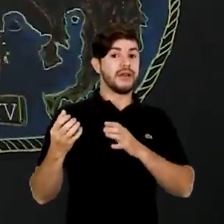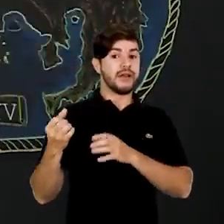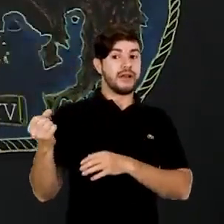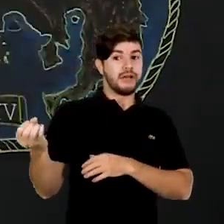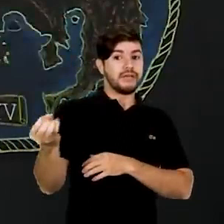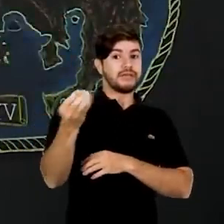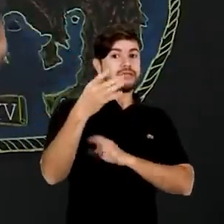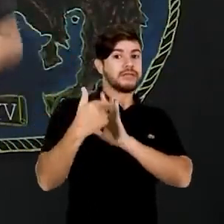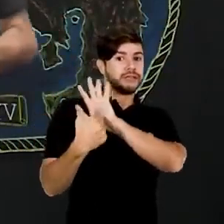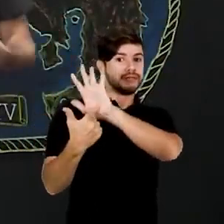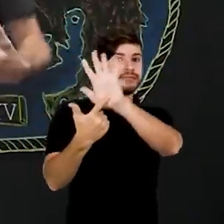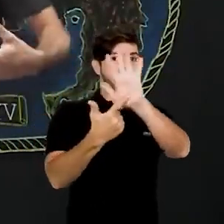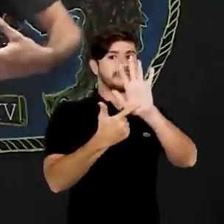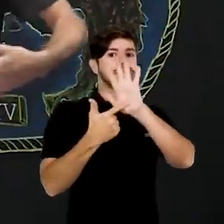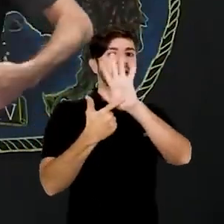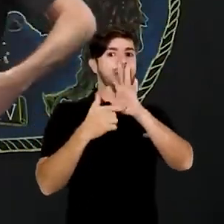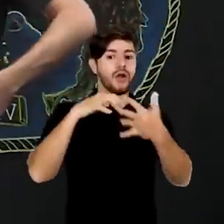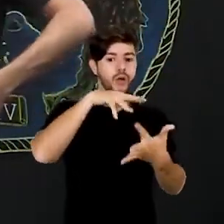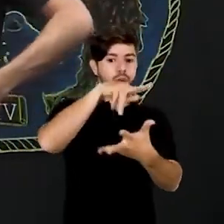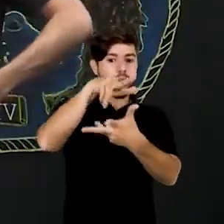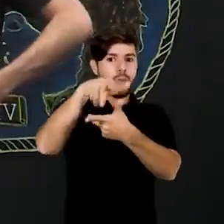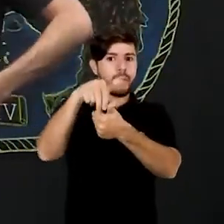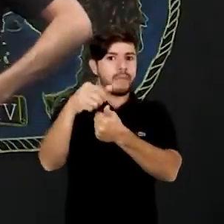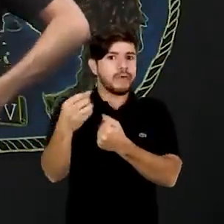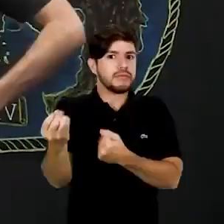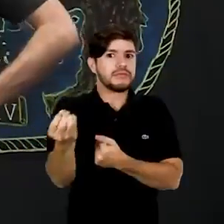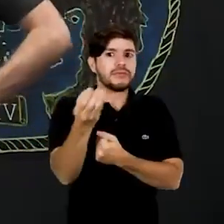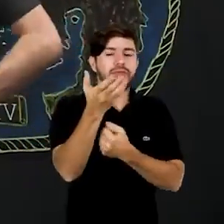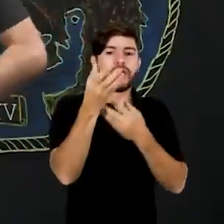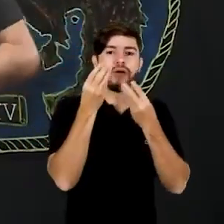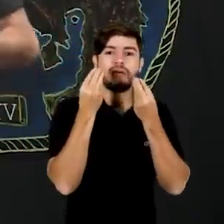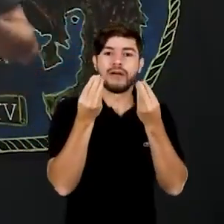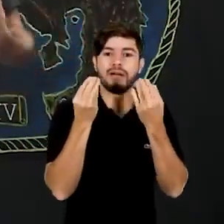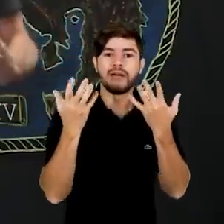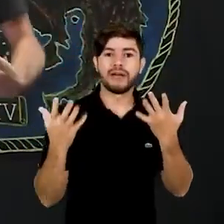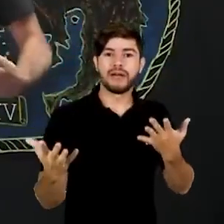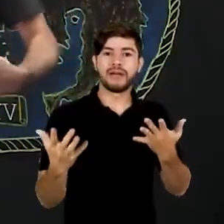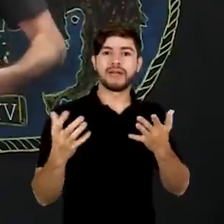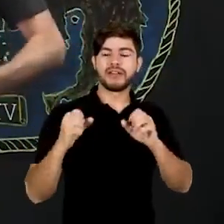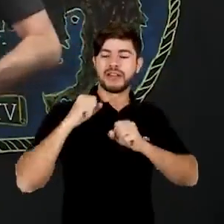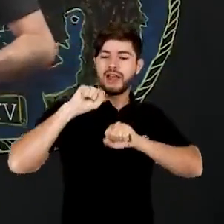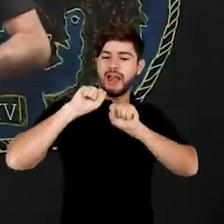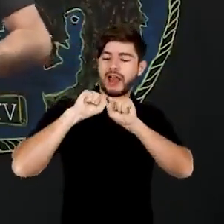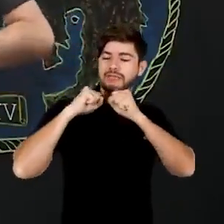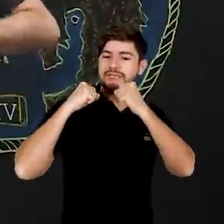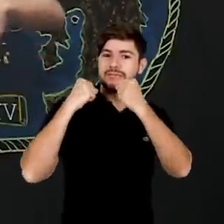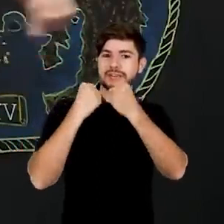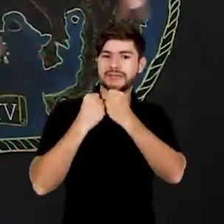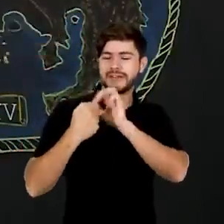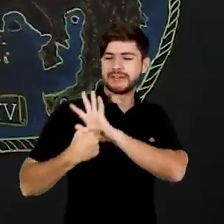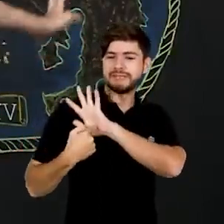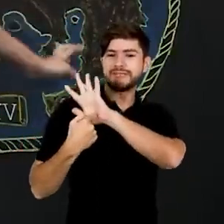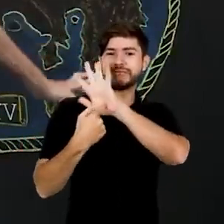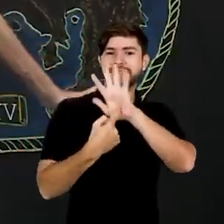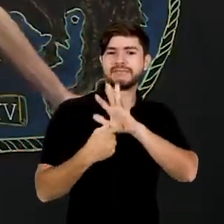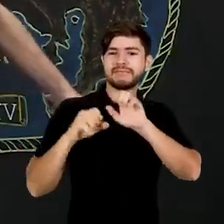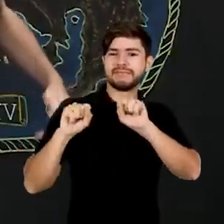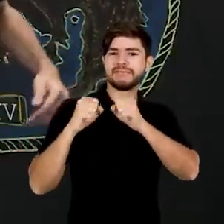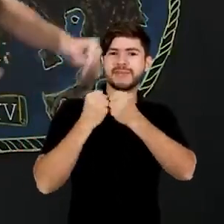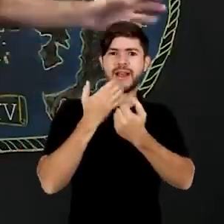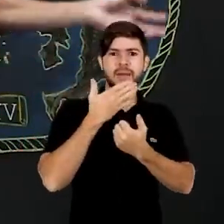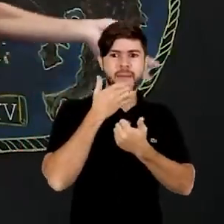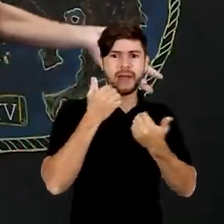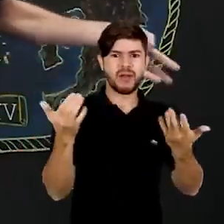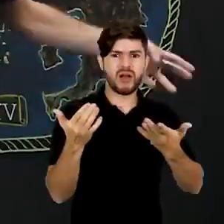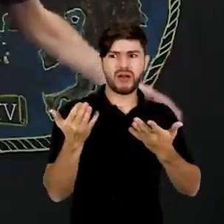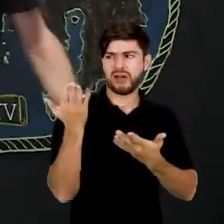moderno, né? Ou seja, aquele momento em que a sociedade ressurgia e era melhor do que um mundo que tinha ficado para trás,